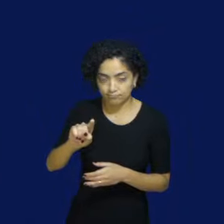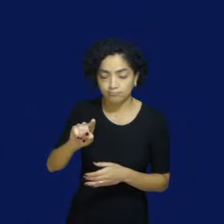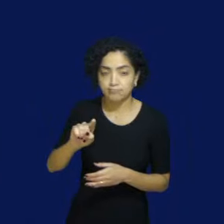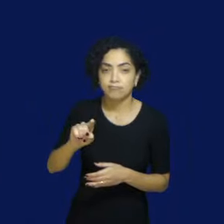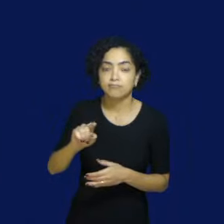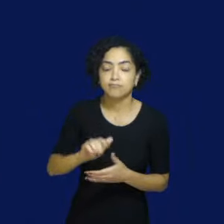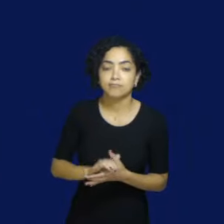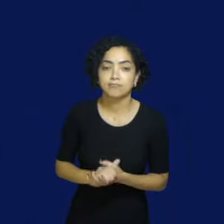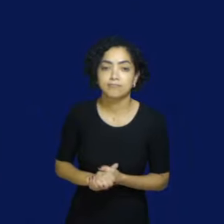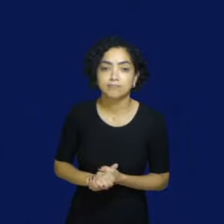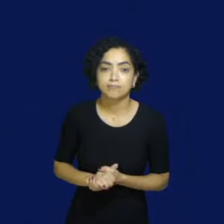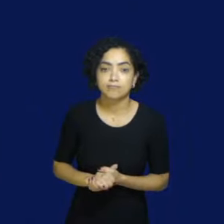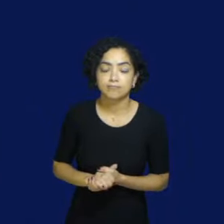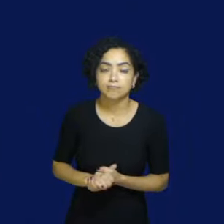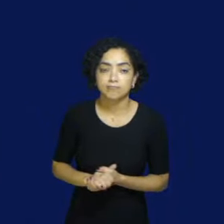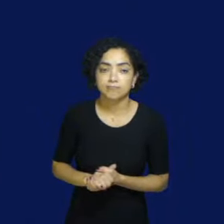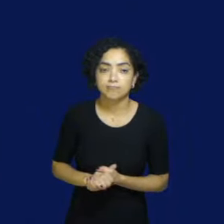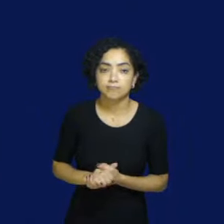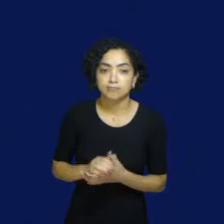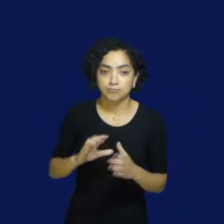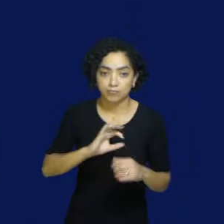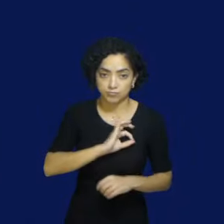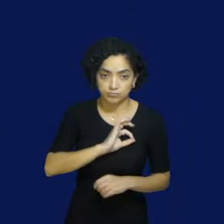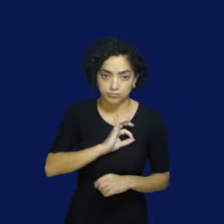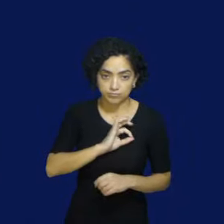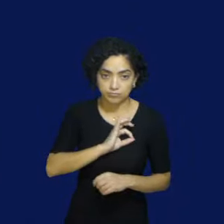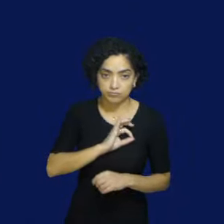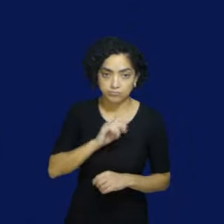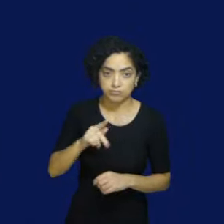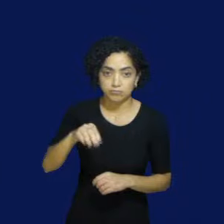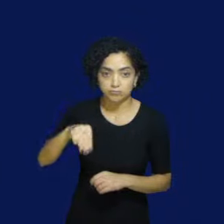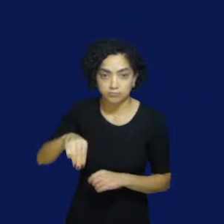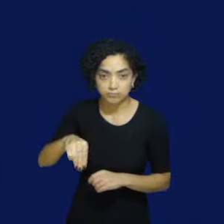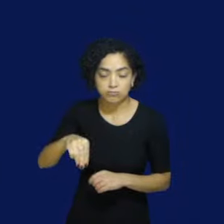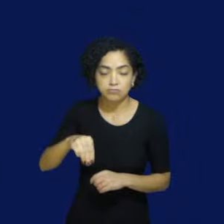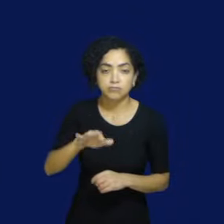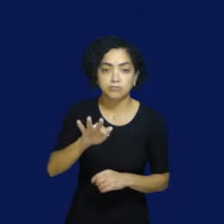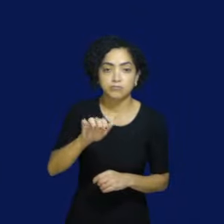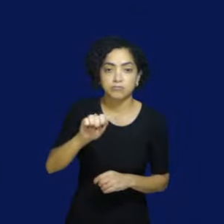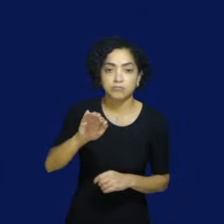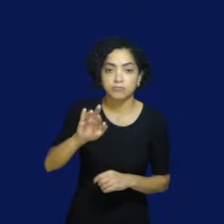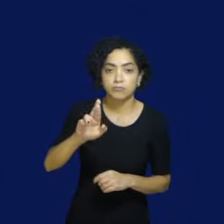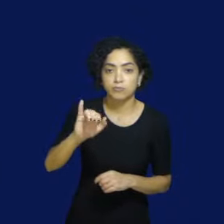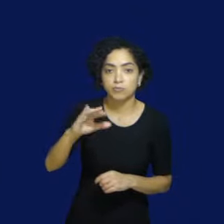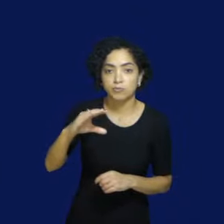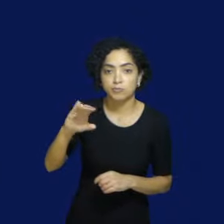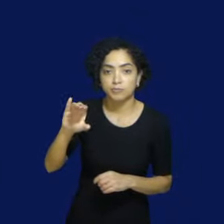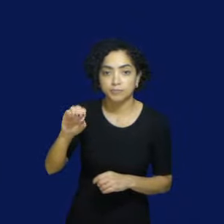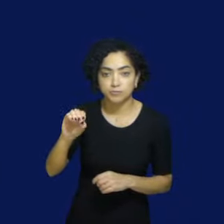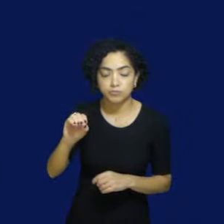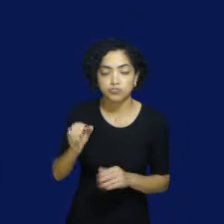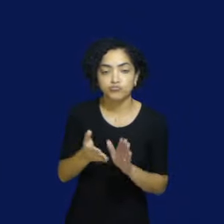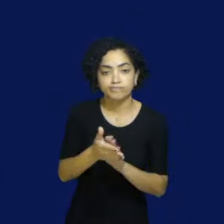Ilechen da Silva e aos policiais militares José Antunes Ferreira e Fabrício Thiago Kirsch, aplauso por ato de bravura. Em